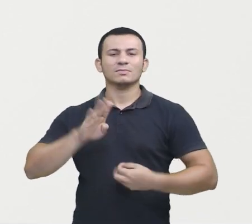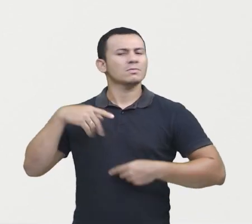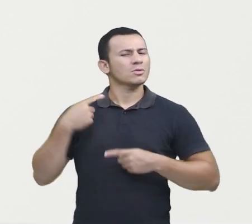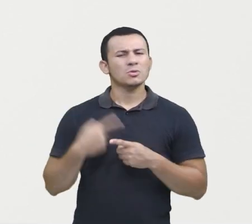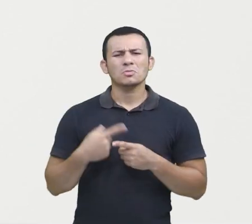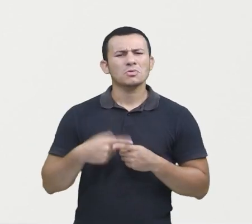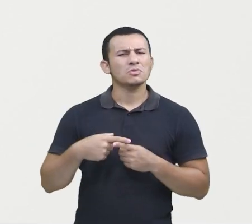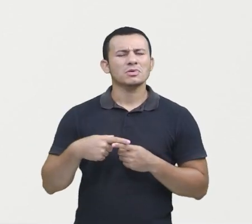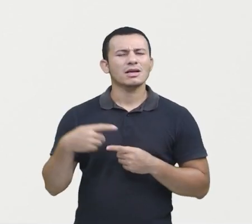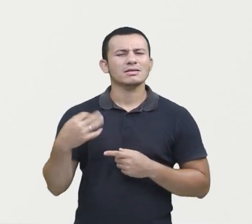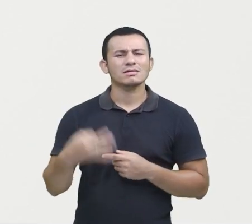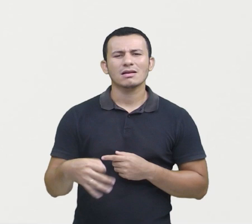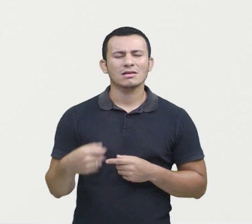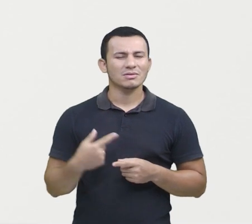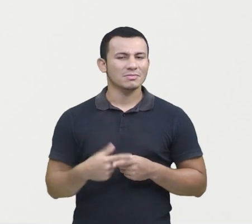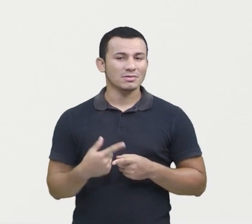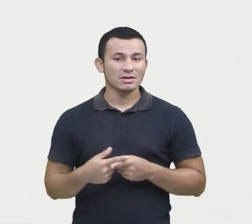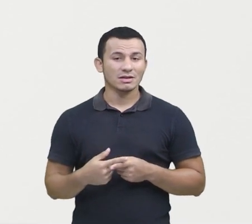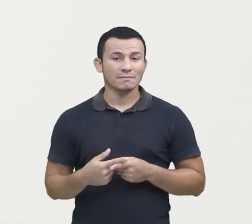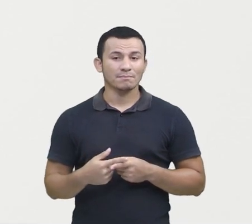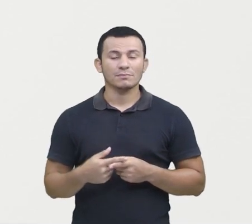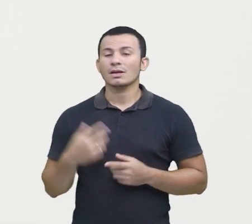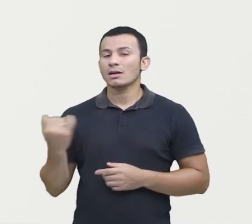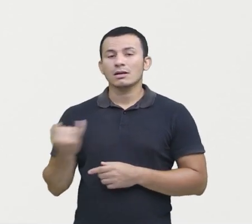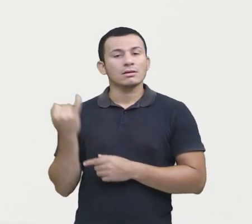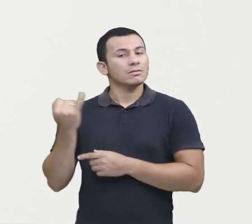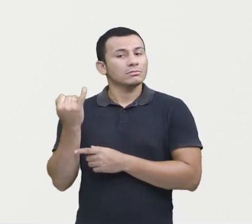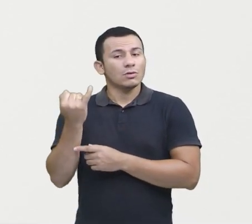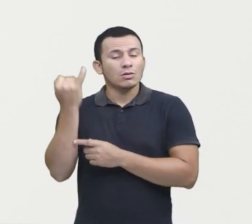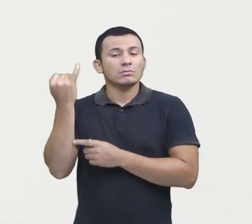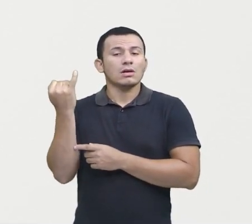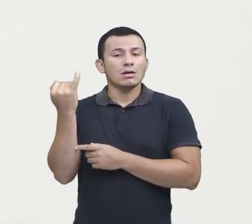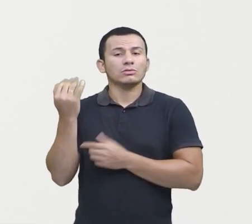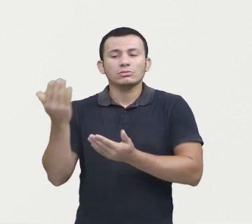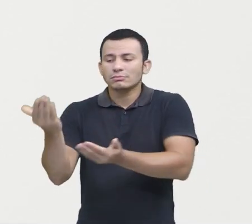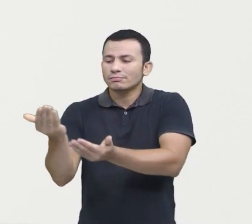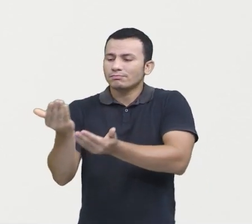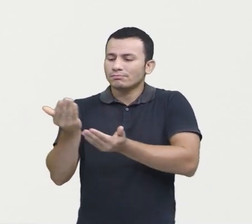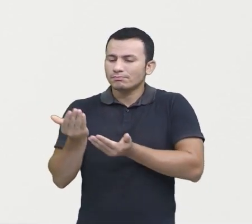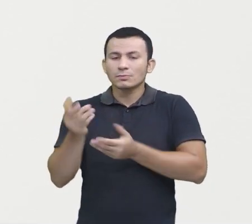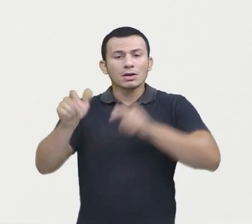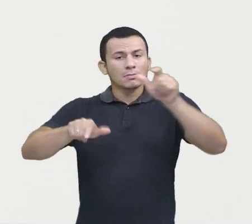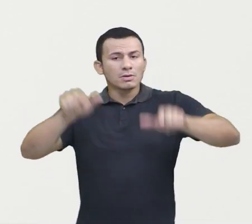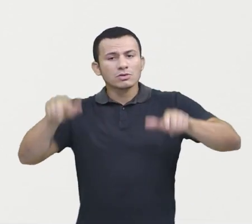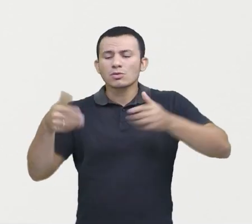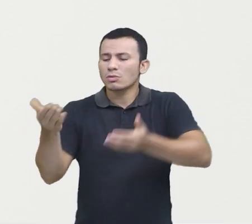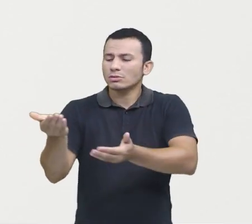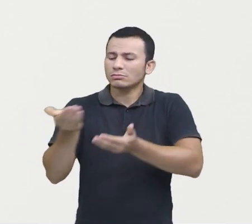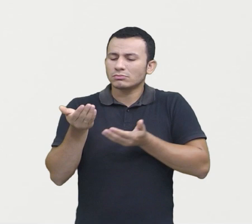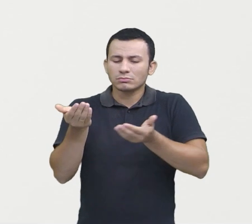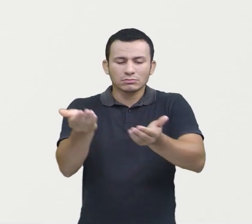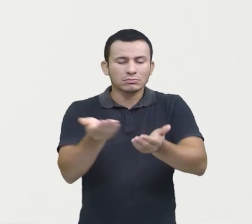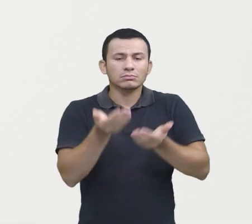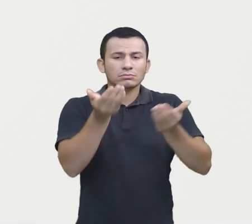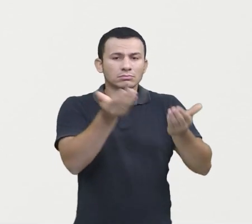escrito? Letra B, a importância de acolhermos as pessoas